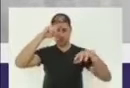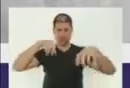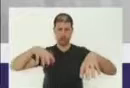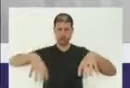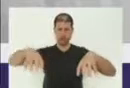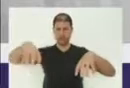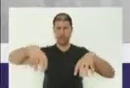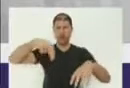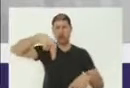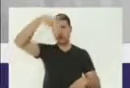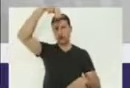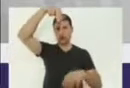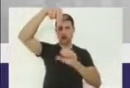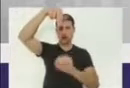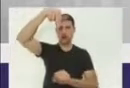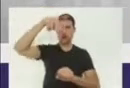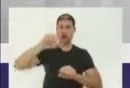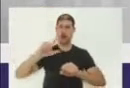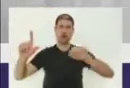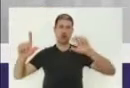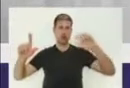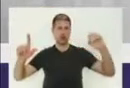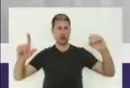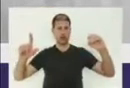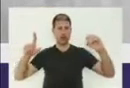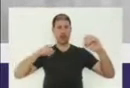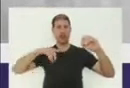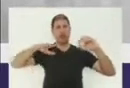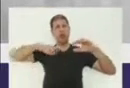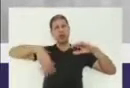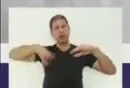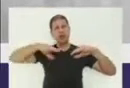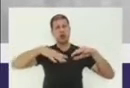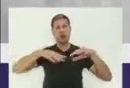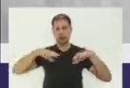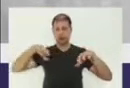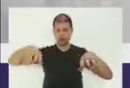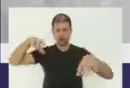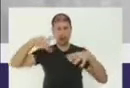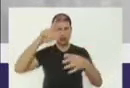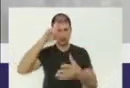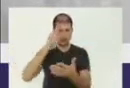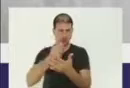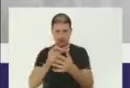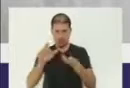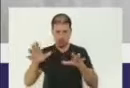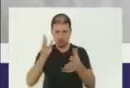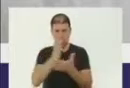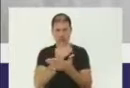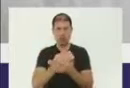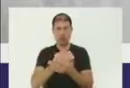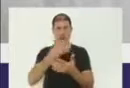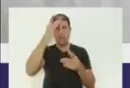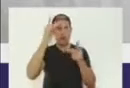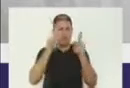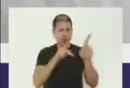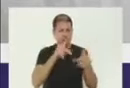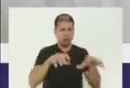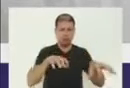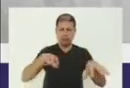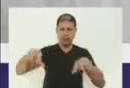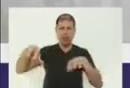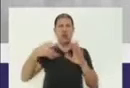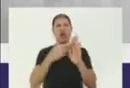sul, leste, oeste. Existe uma área geográfica pré-estabelecida? É por número de população? Qual é a